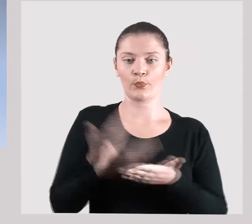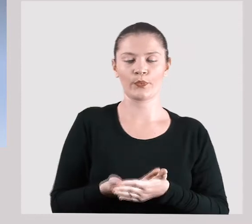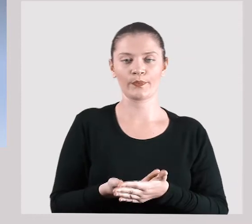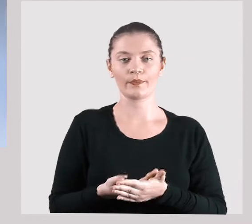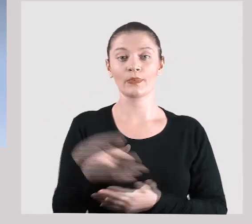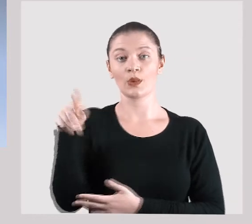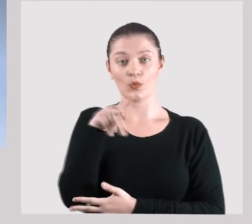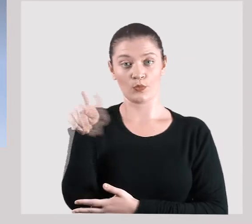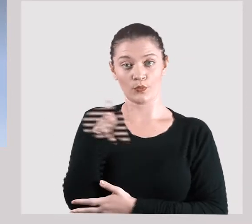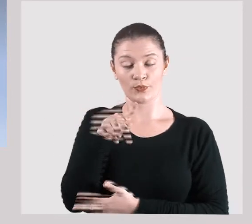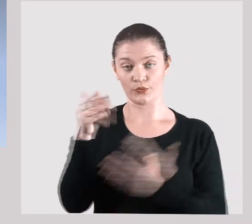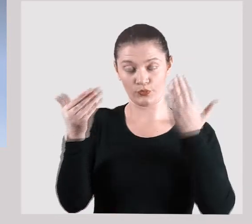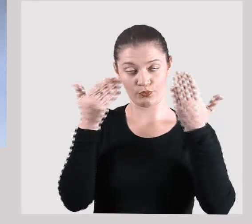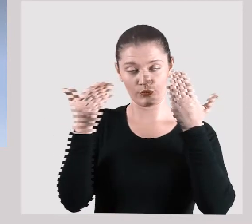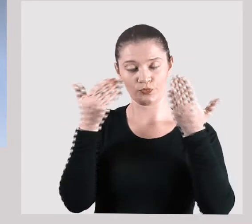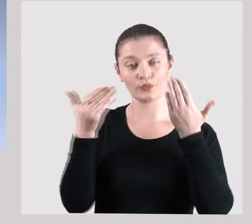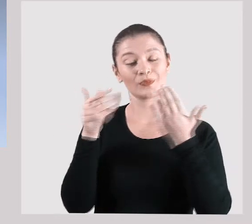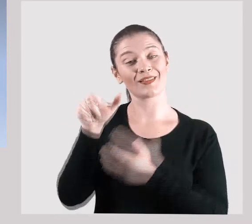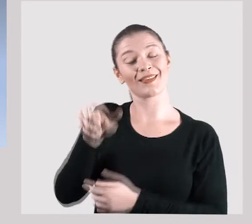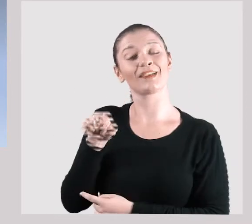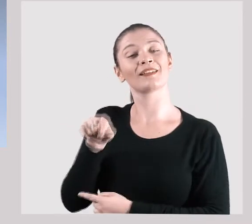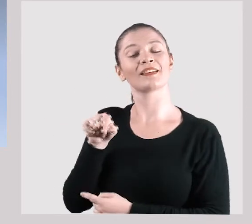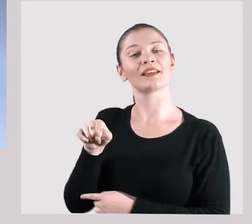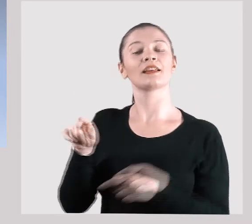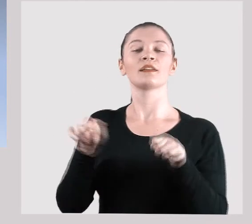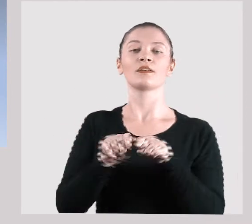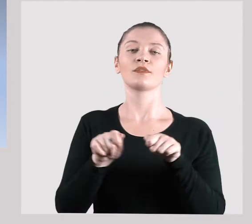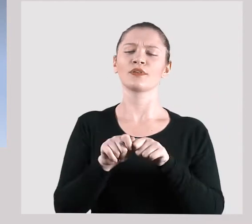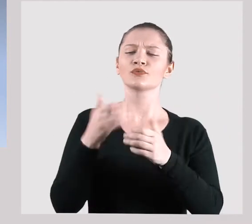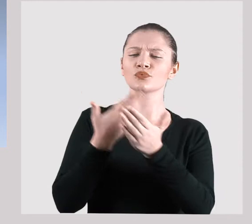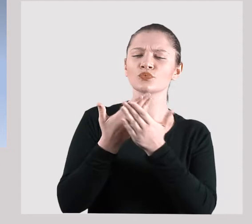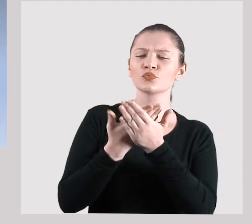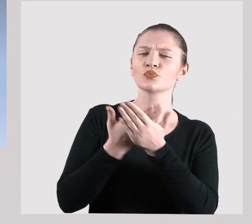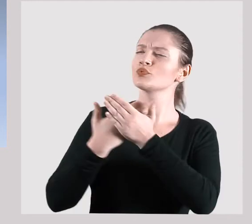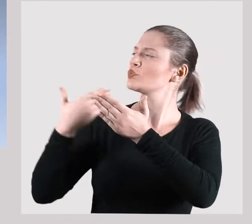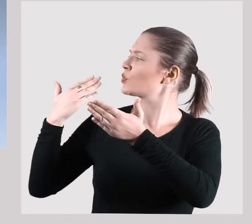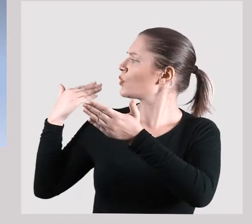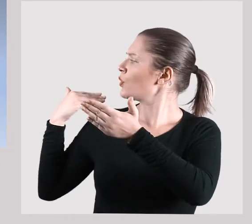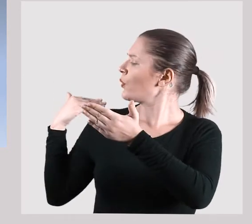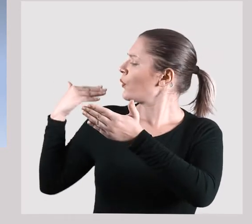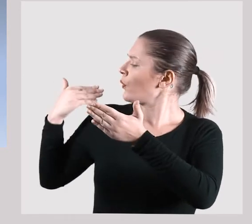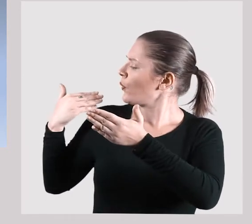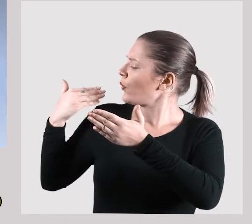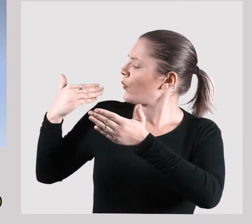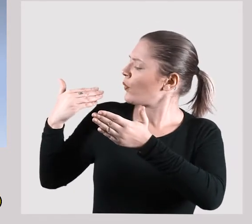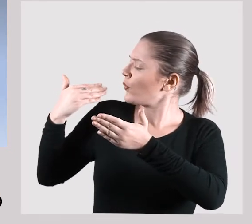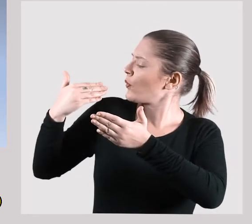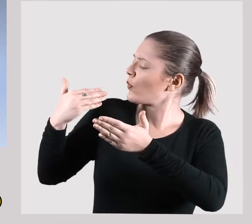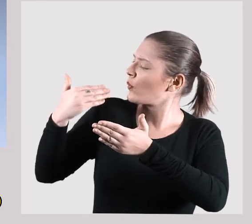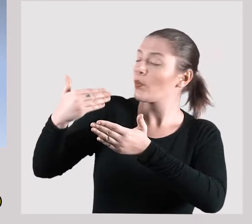o Michael Landé, ele fez um estudo retrospectivo, né? Então,